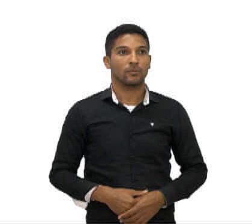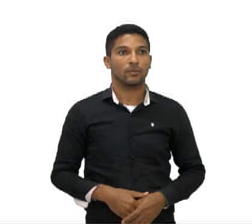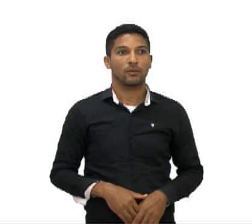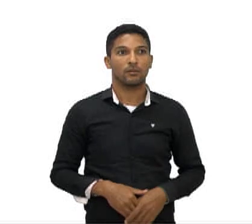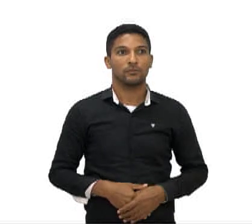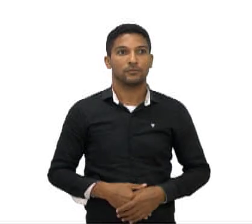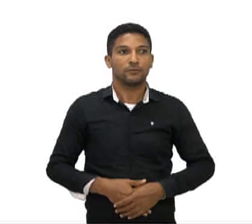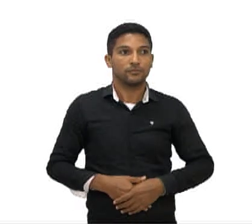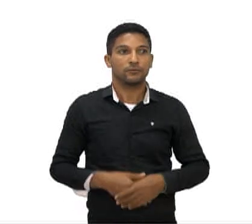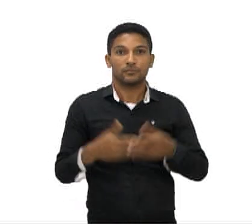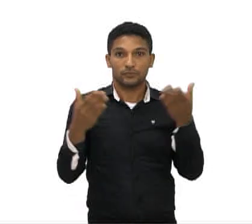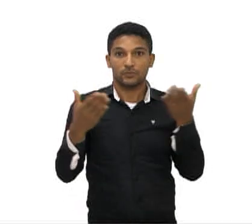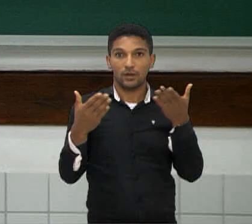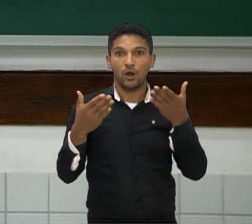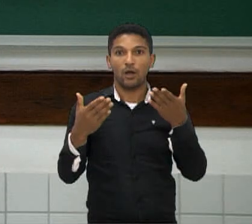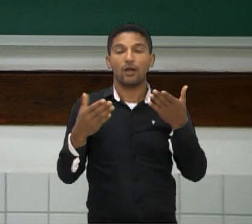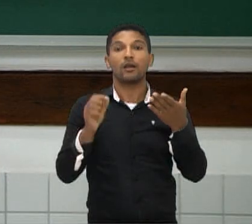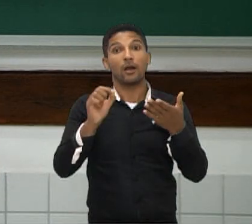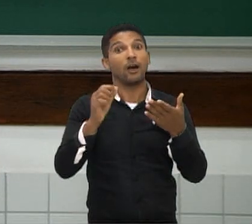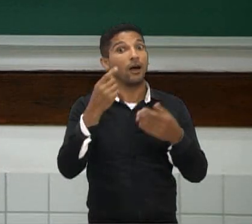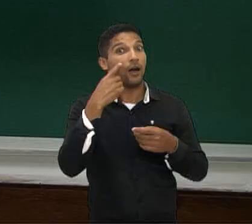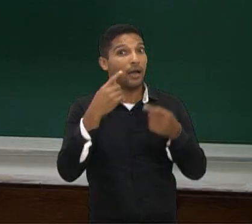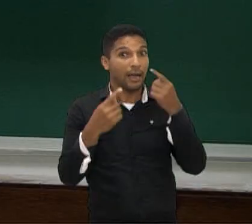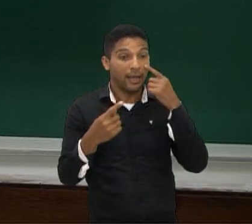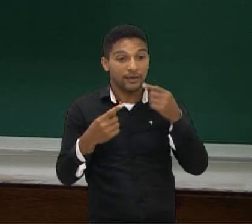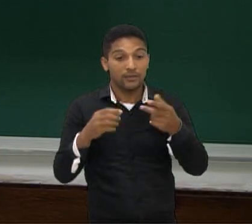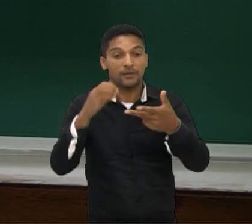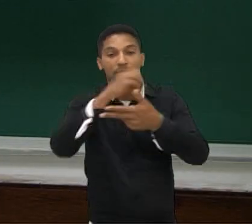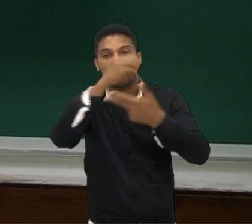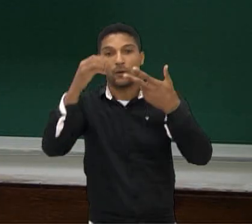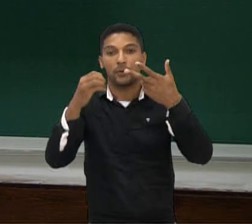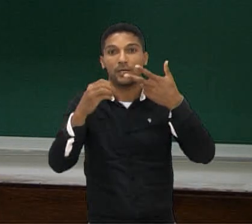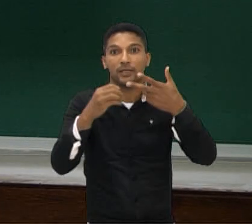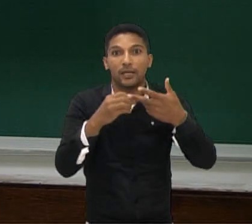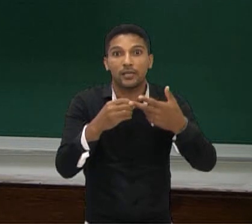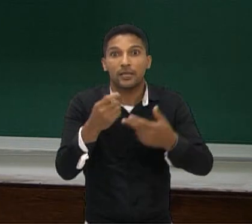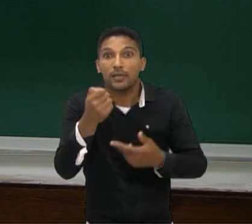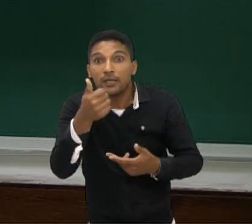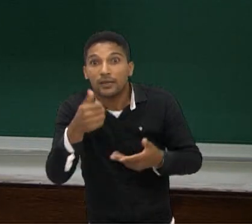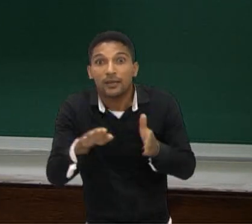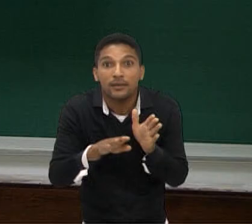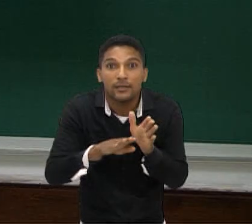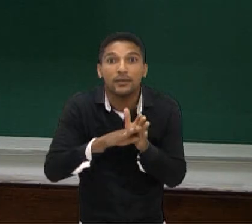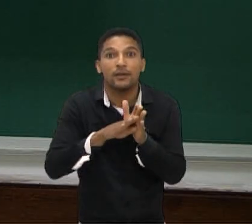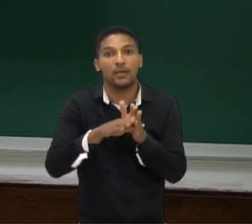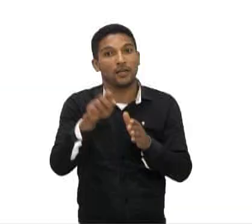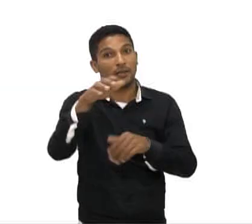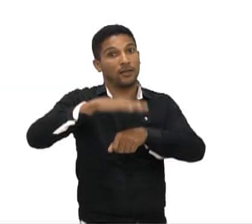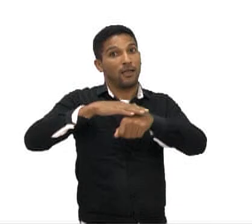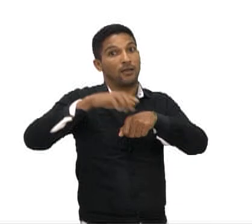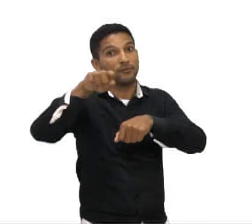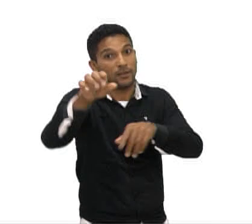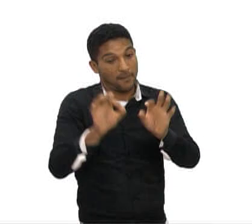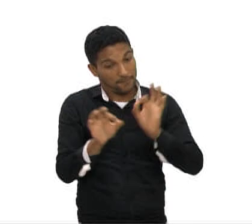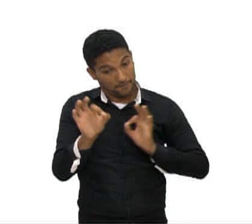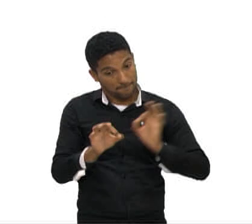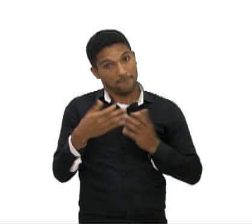Agora, vamos, o Enem está chegando. Vamos lá, prepara-te para o